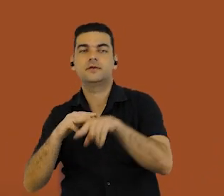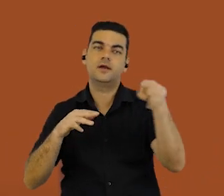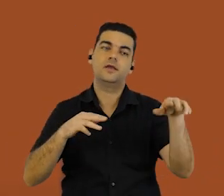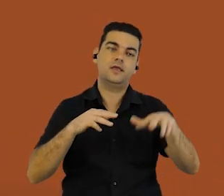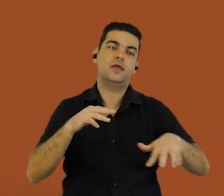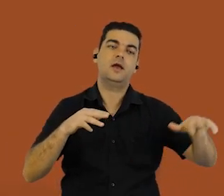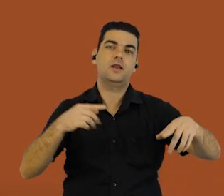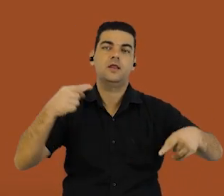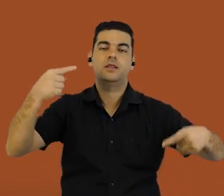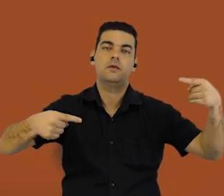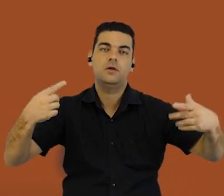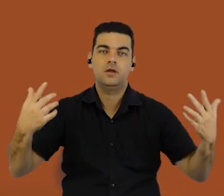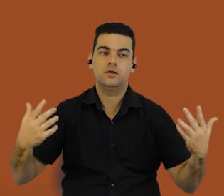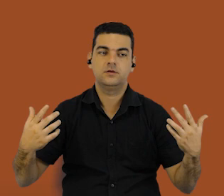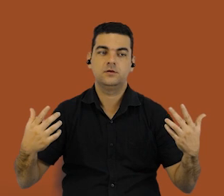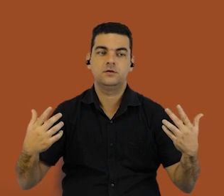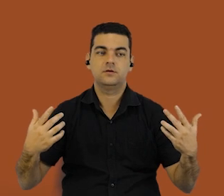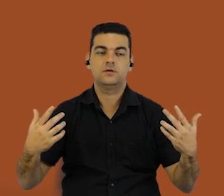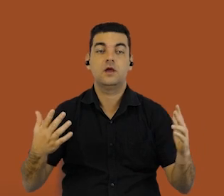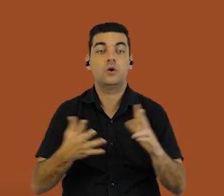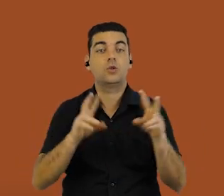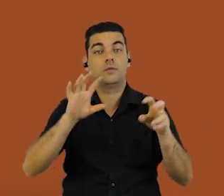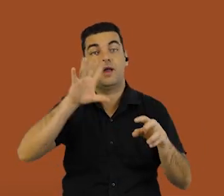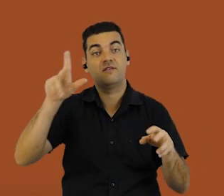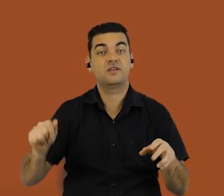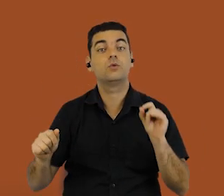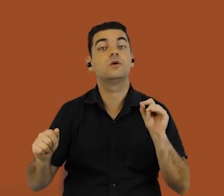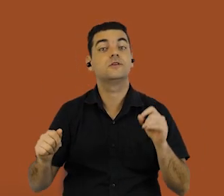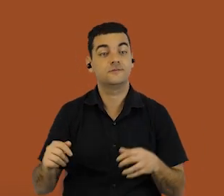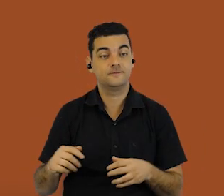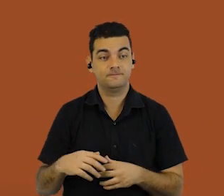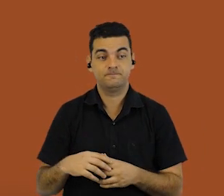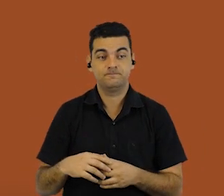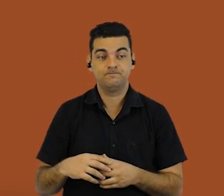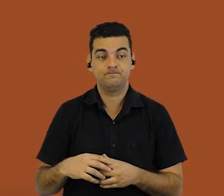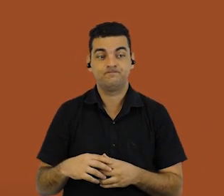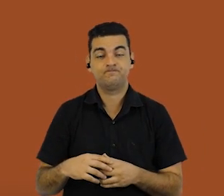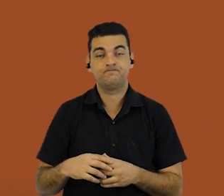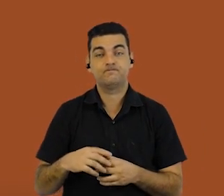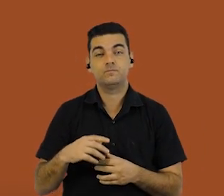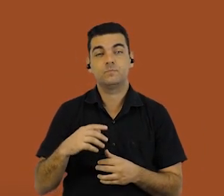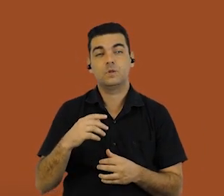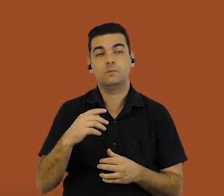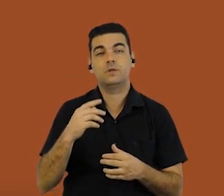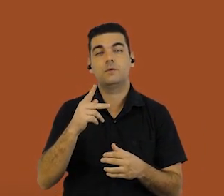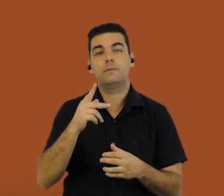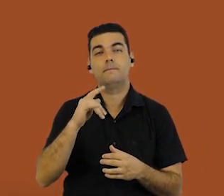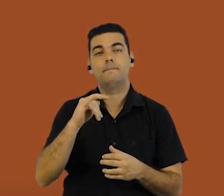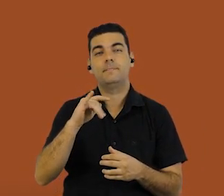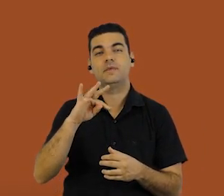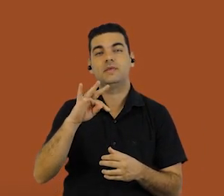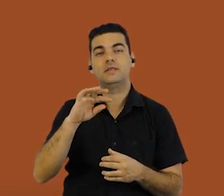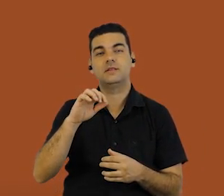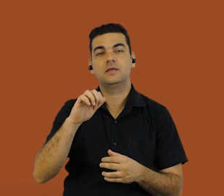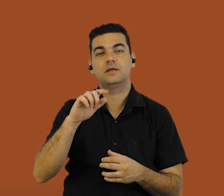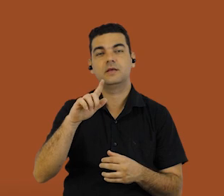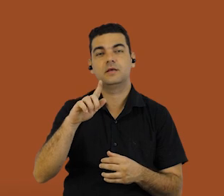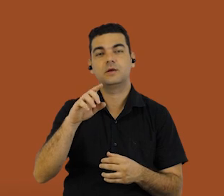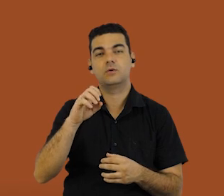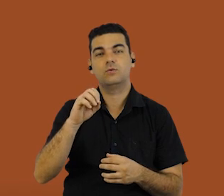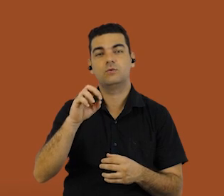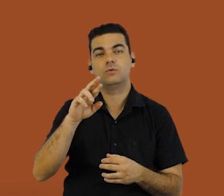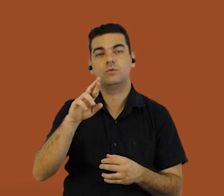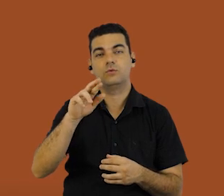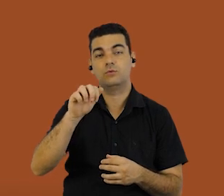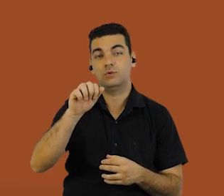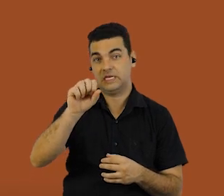e discute uma pauta afrocentrada, que é o teorema que é vinculado a Pitágoras, né?